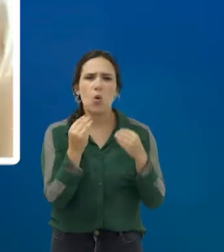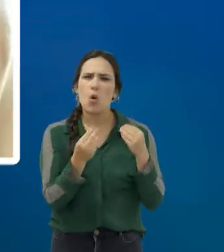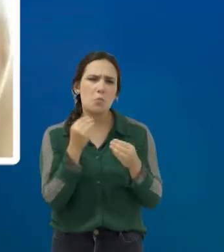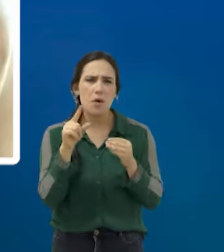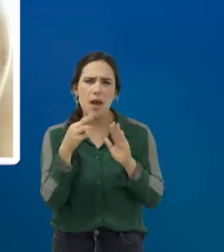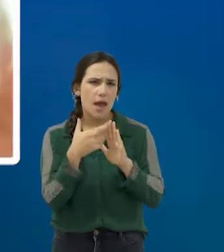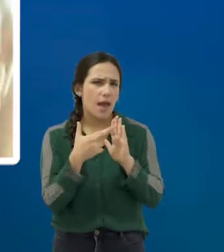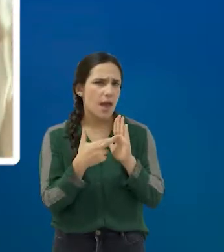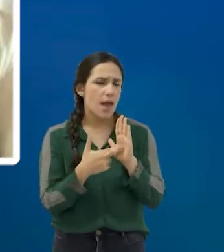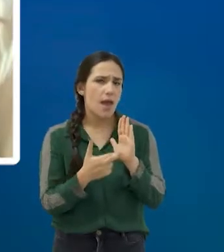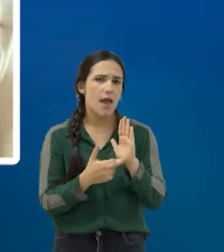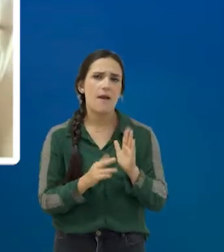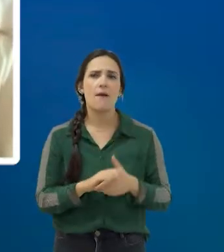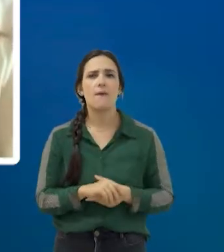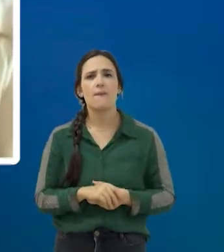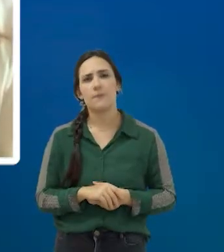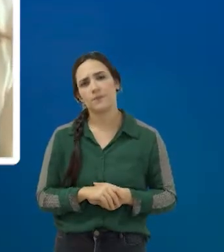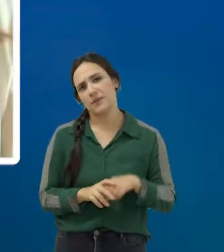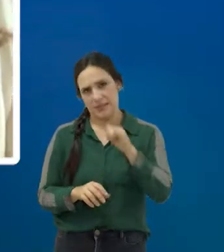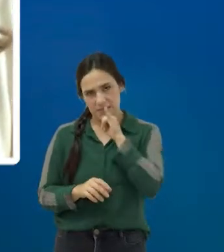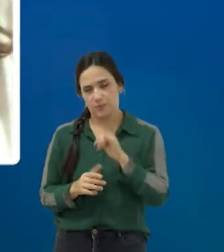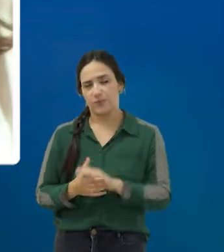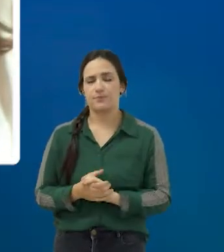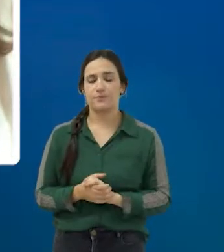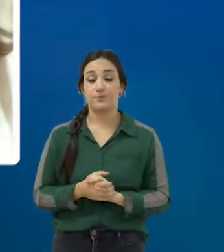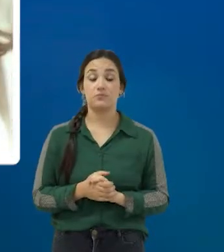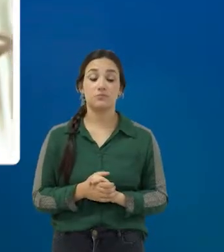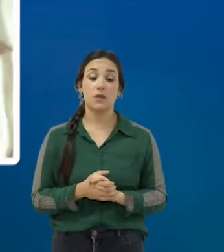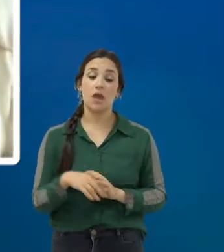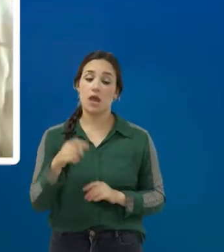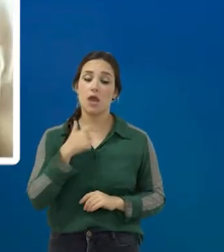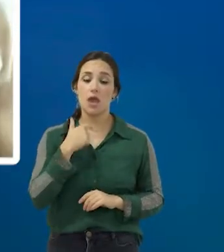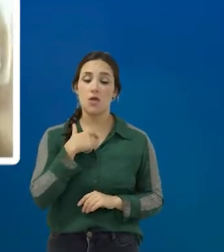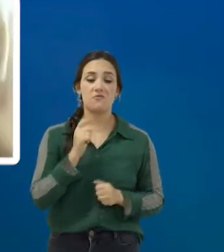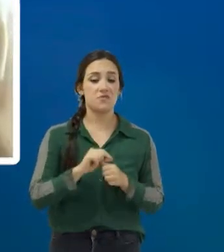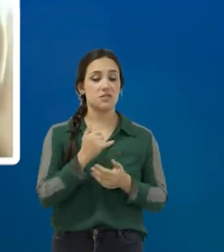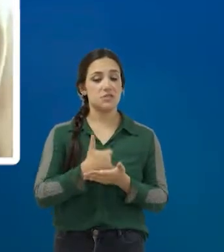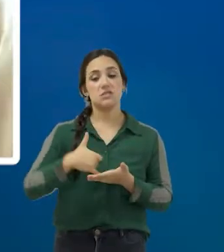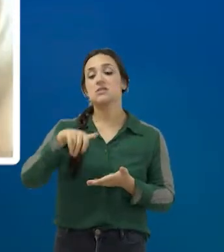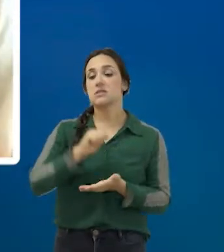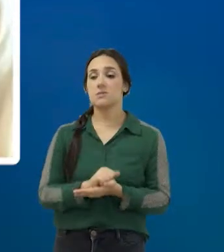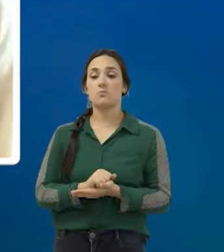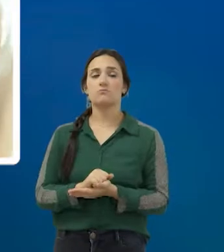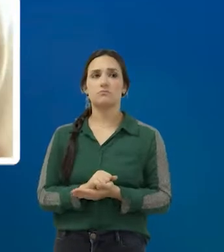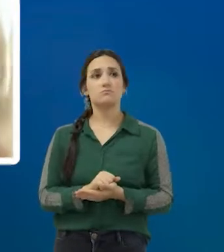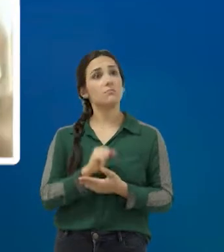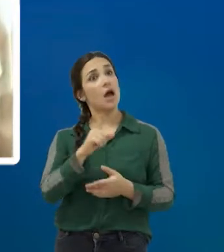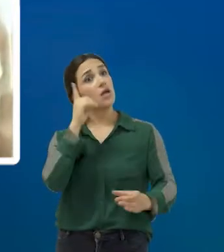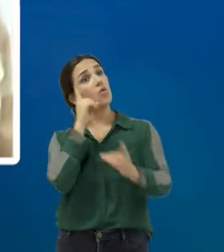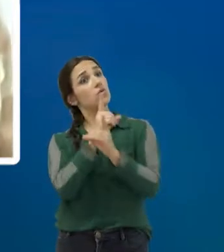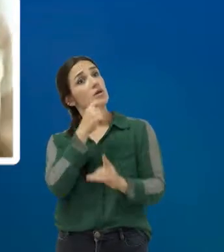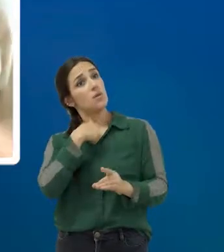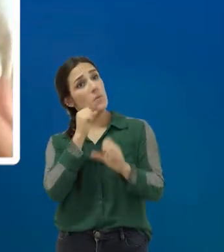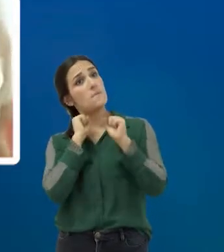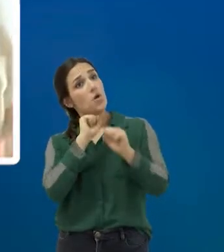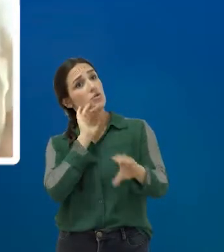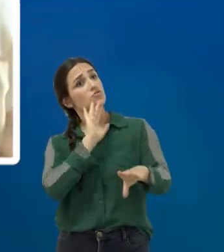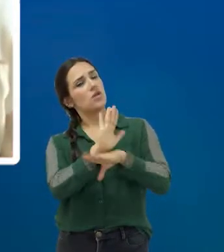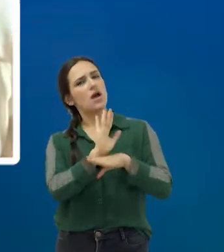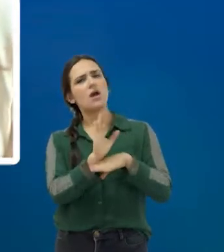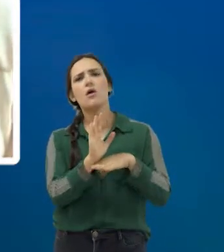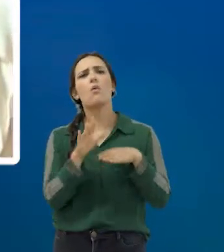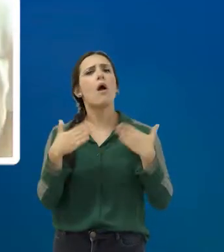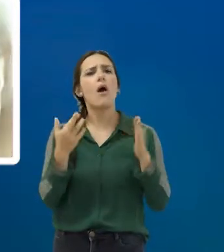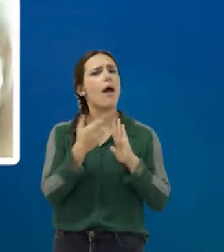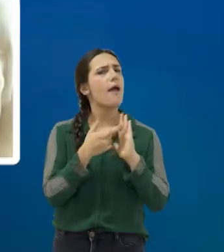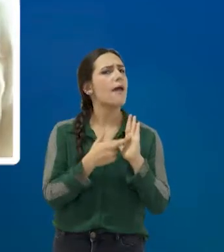Os trâmites, dizer, ok, você é um doador, a gente encontrou um paciente compatível com você. O que acontece? Quais